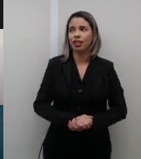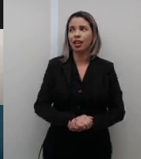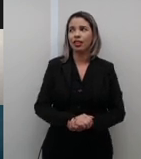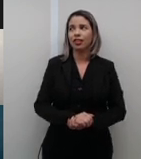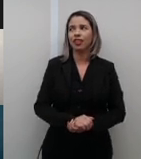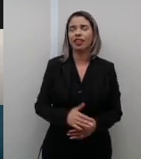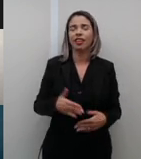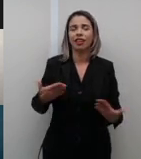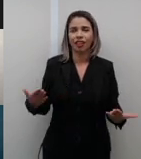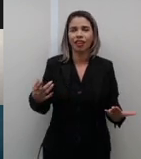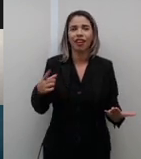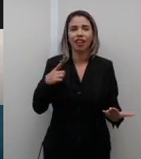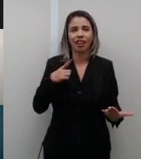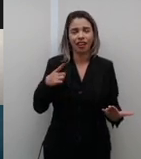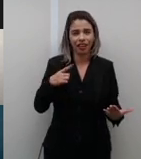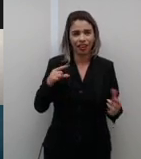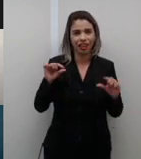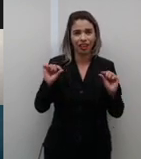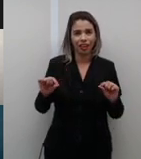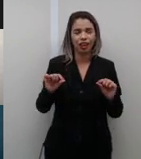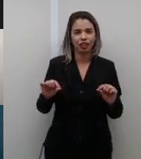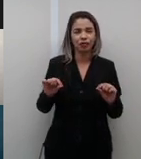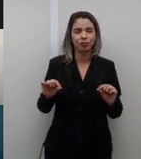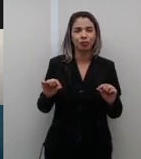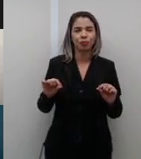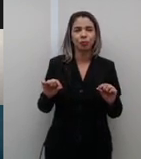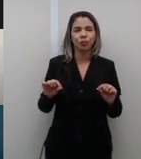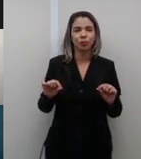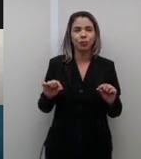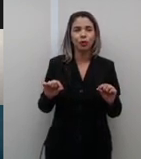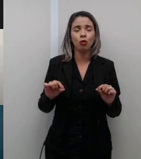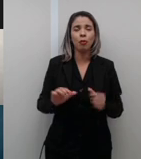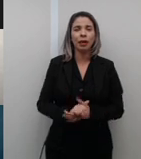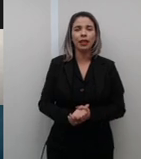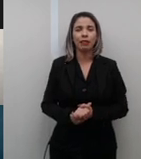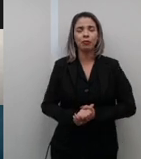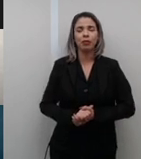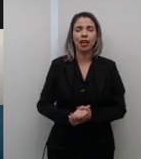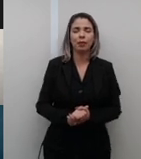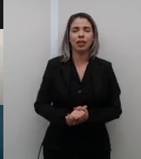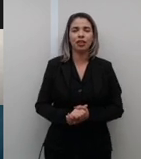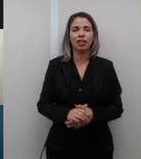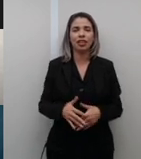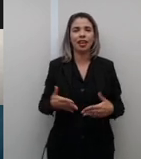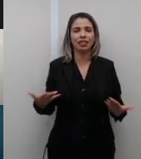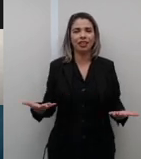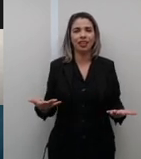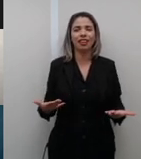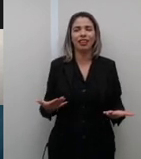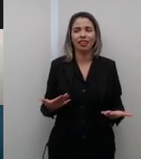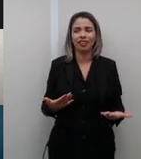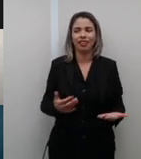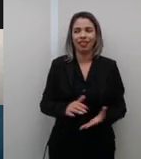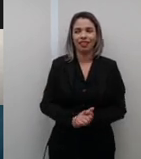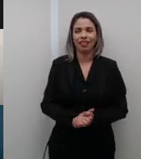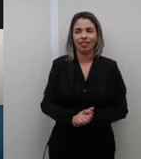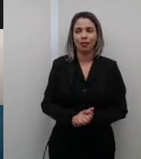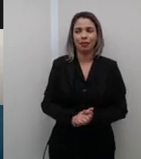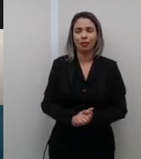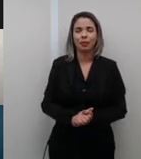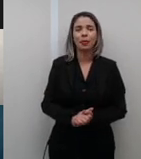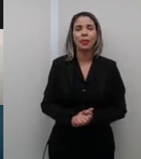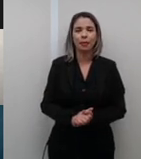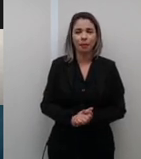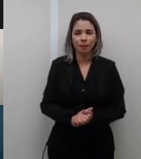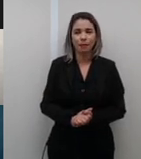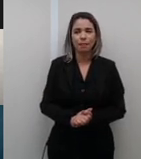muito importante isso para mim, e por isso que me permiti ficar aqui mesmo no meu gabinete para participar da sessão.